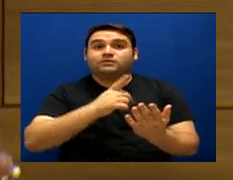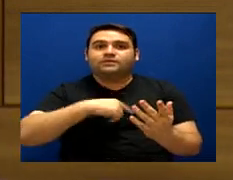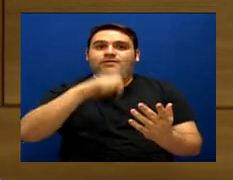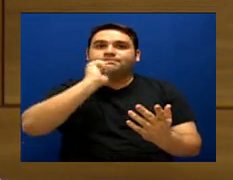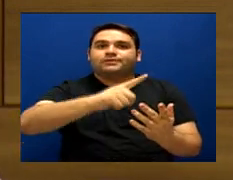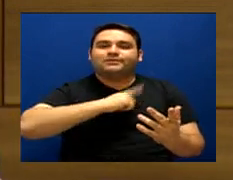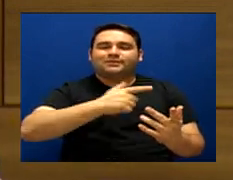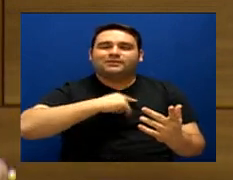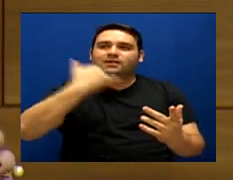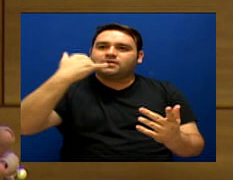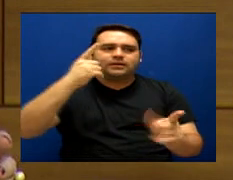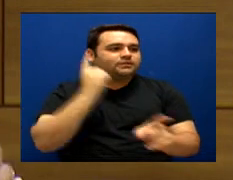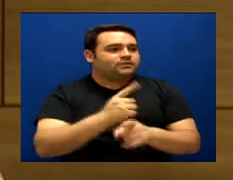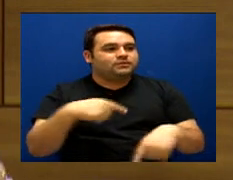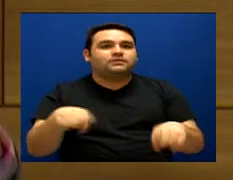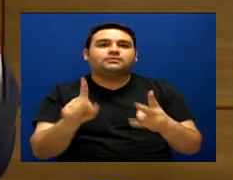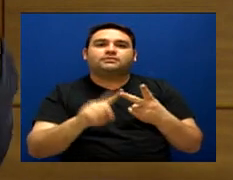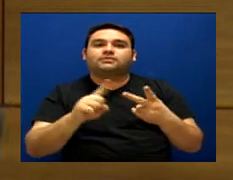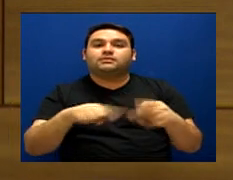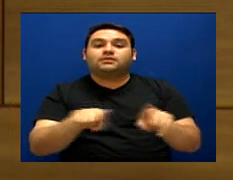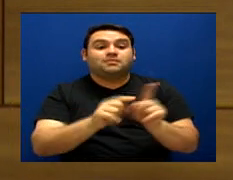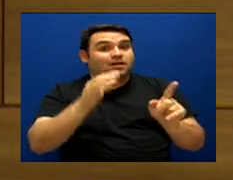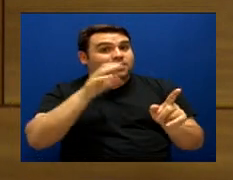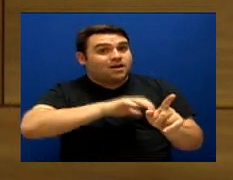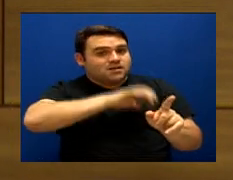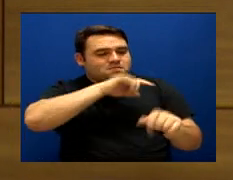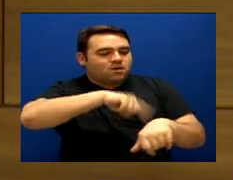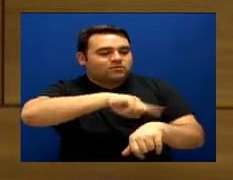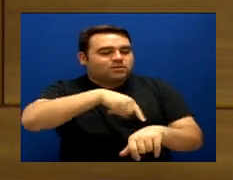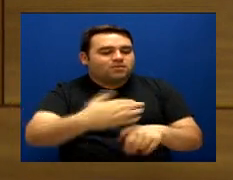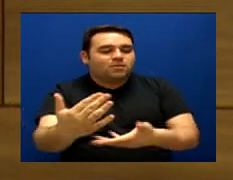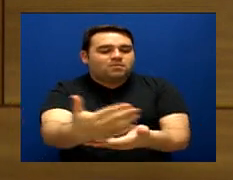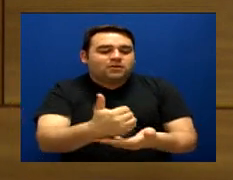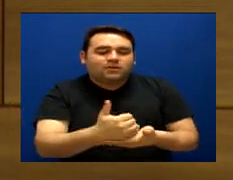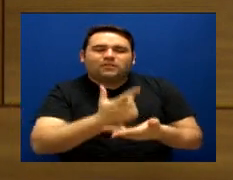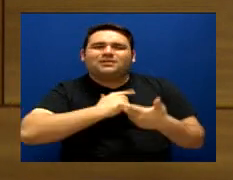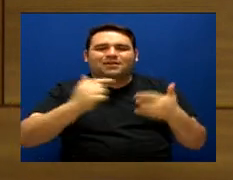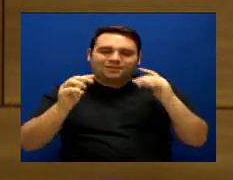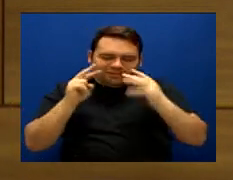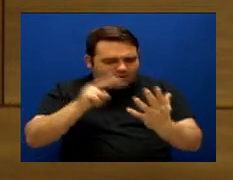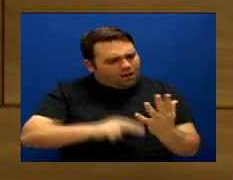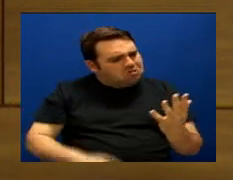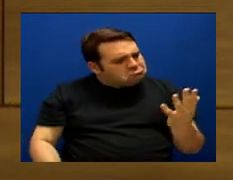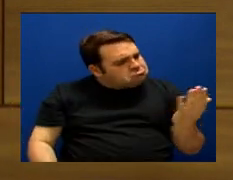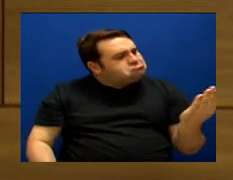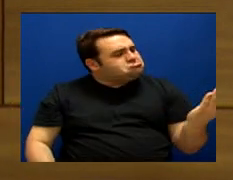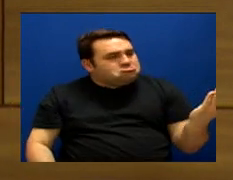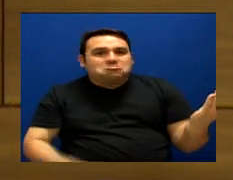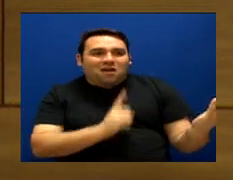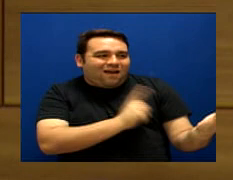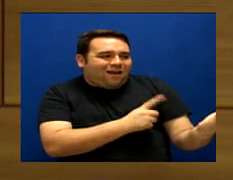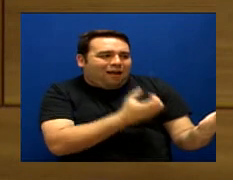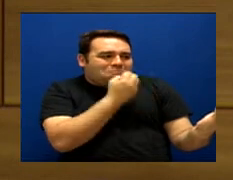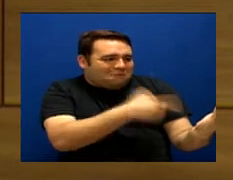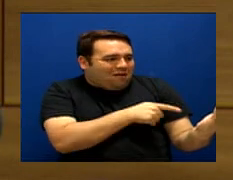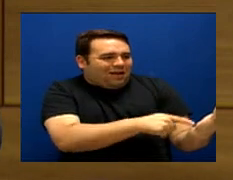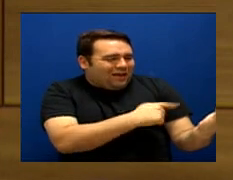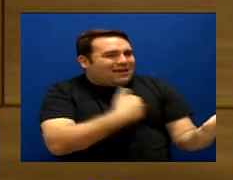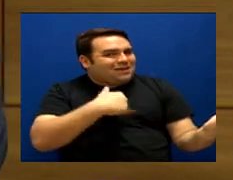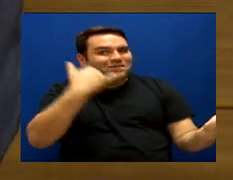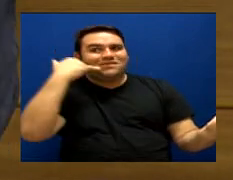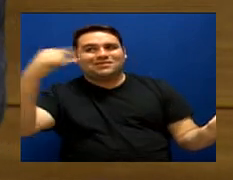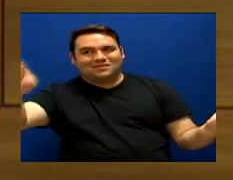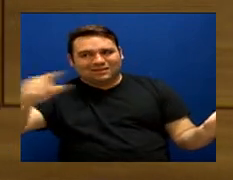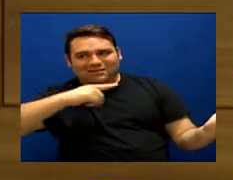denúncia previsto, ele tem previsão da recolha do animal. Então, você lê, você pensa assim, vai acontecer que eu vou